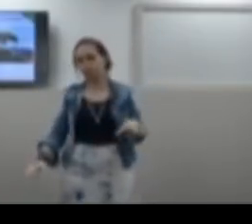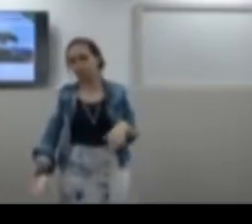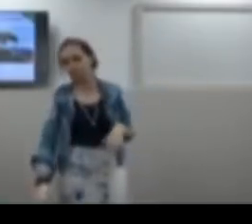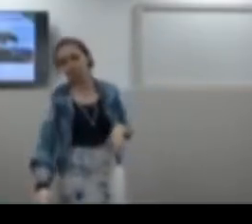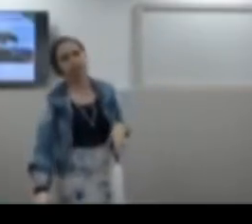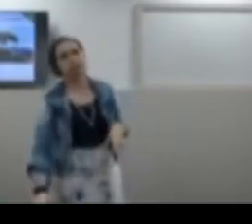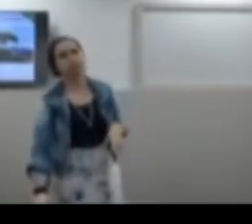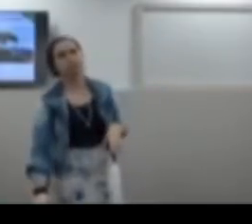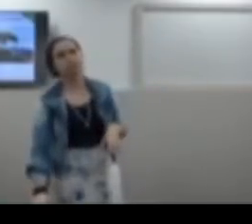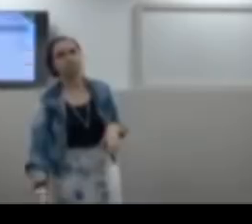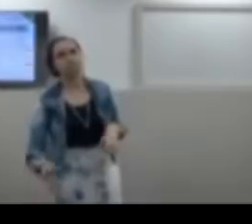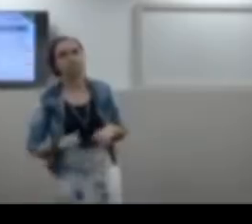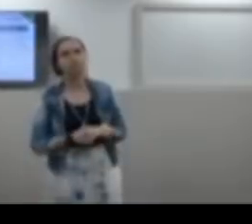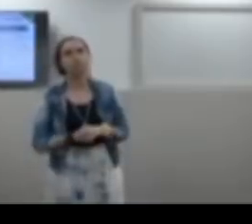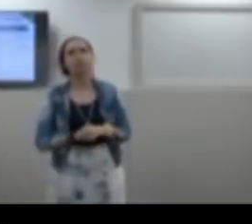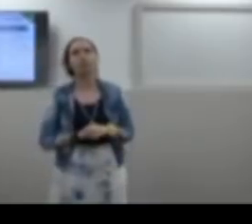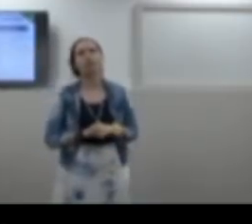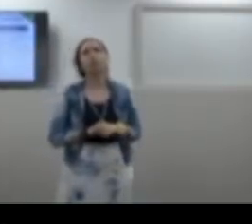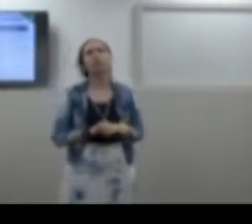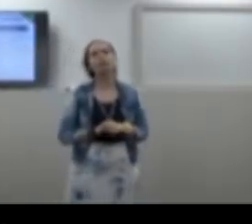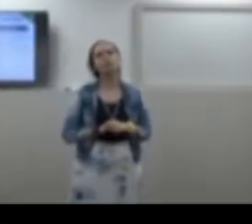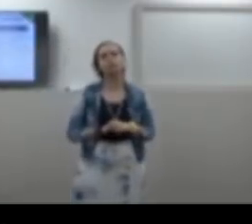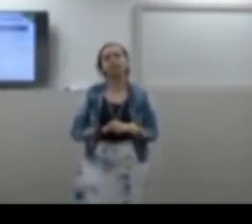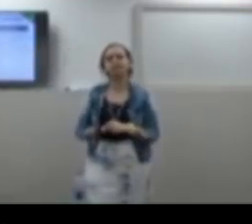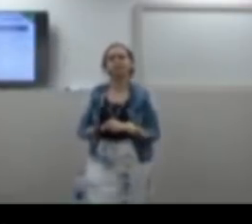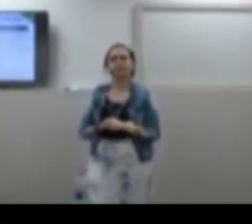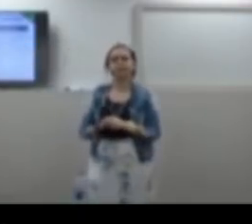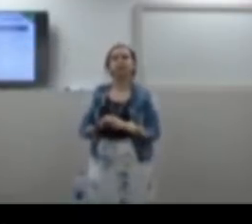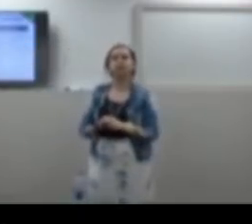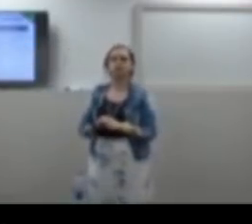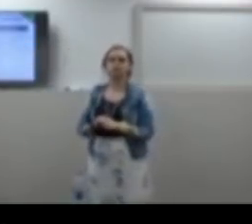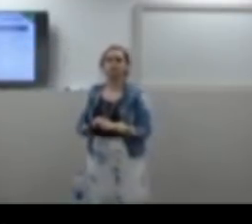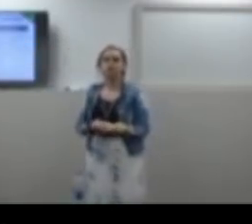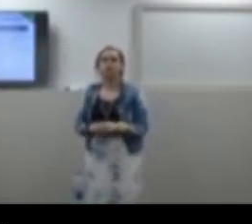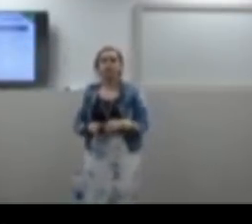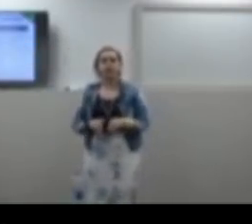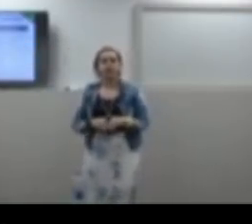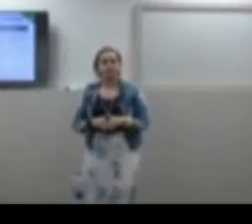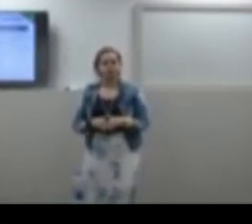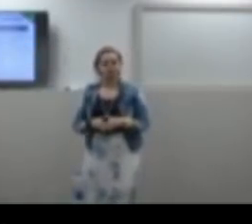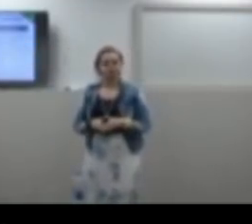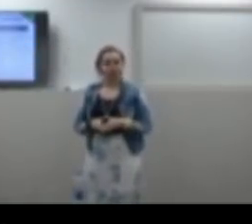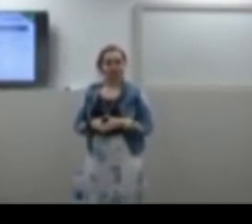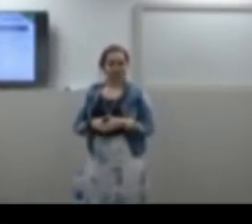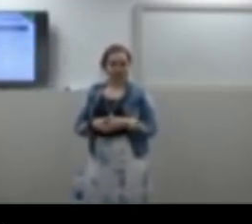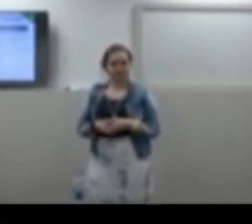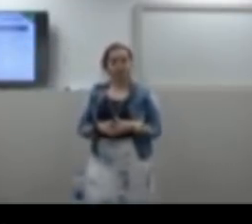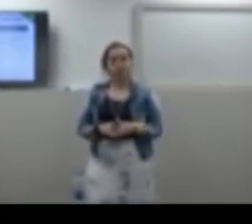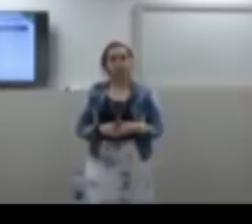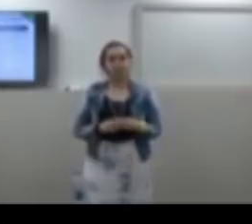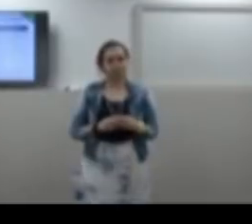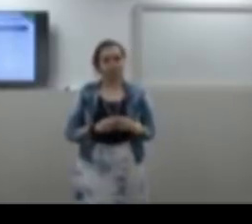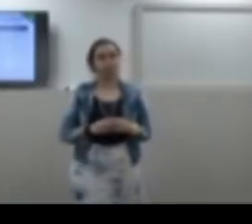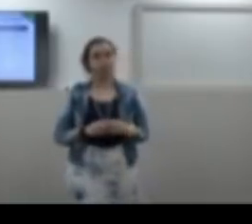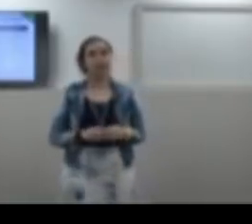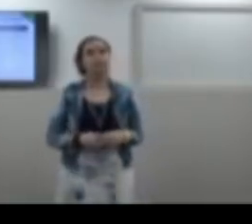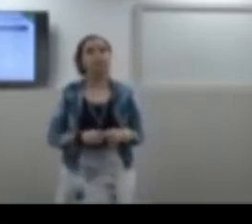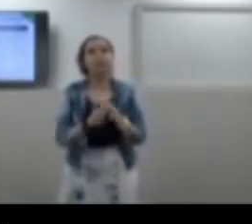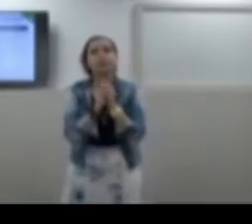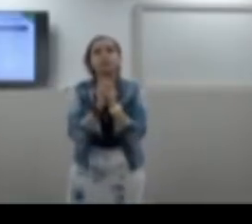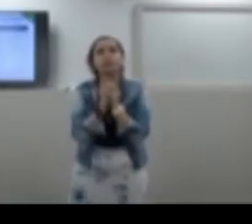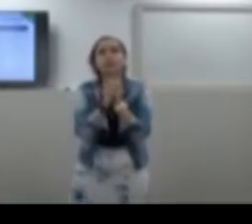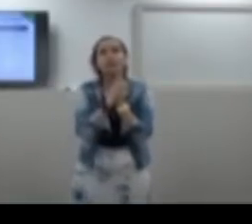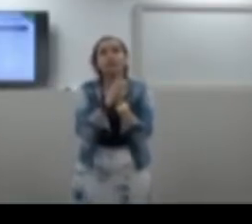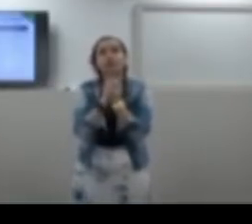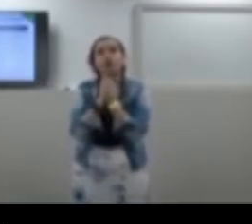planta ocupando todo o espaço. Impactos ambientais dessa região. Gente, esse domínio